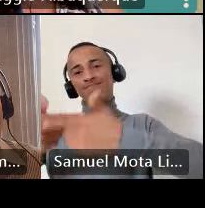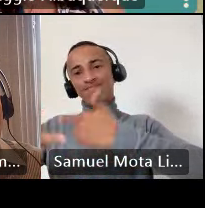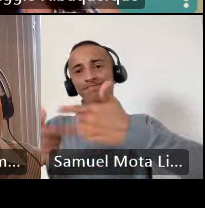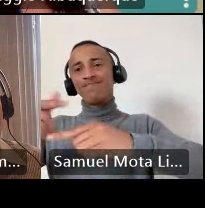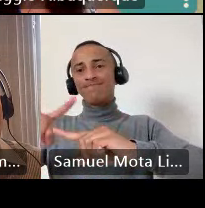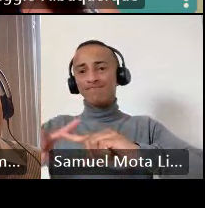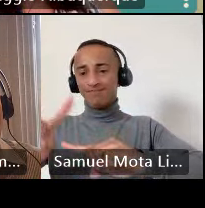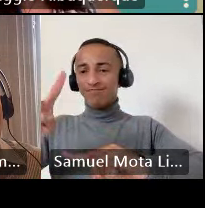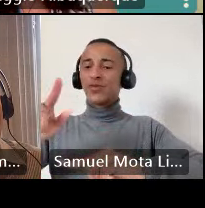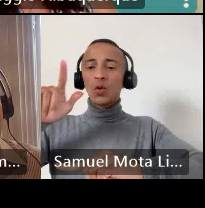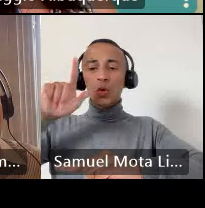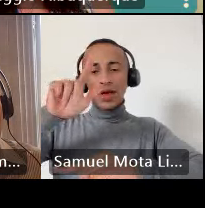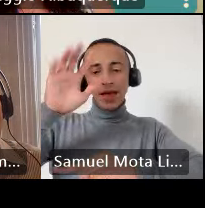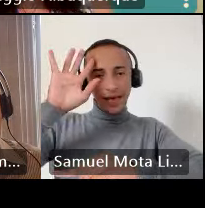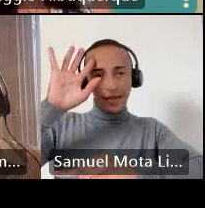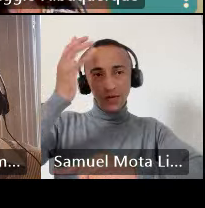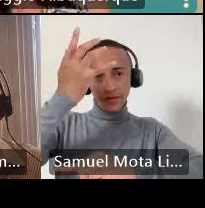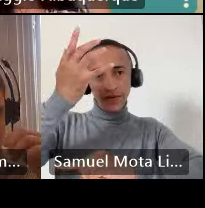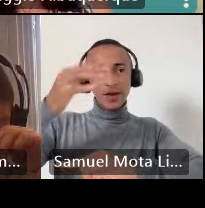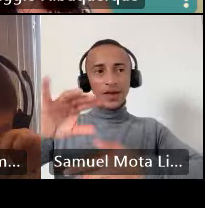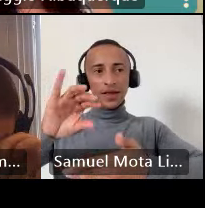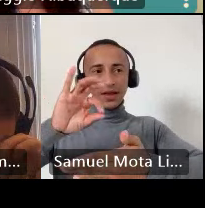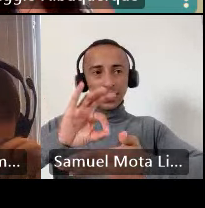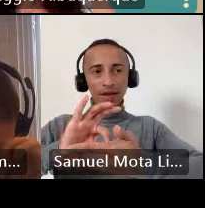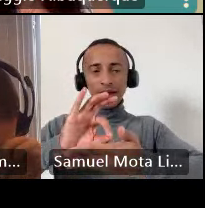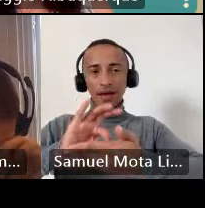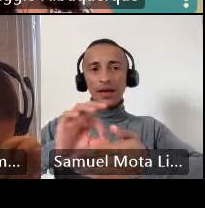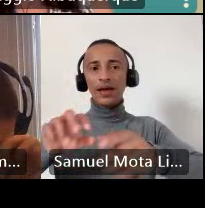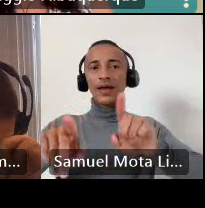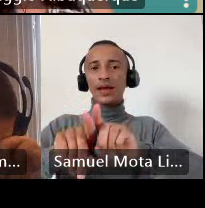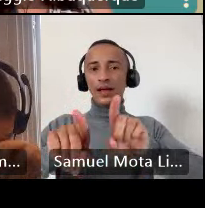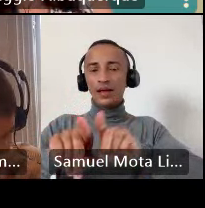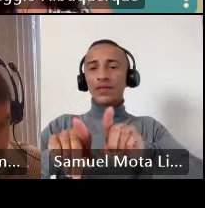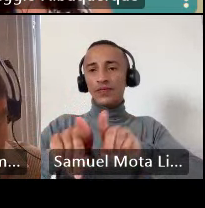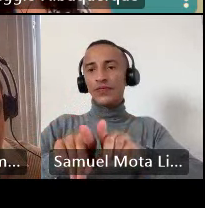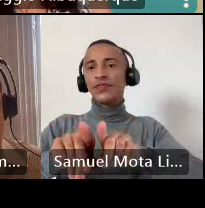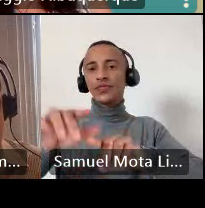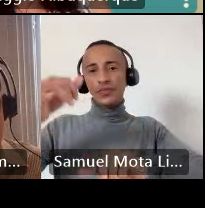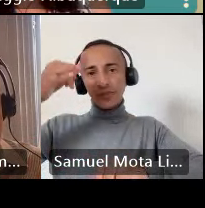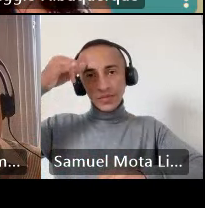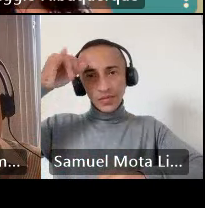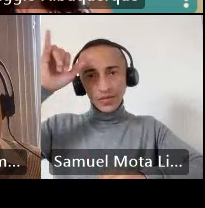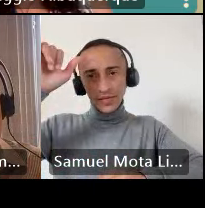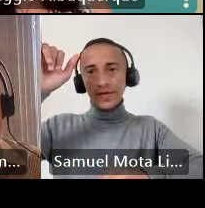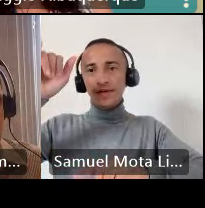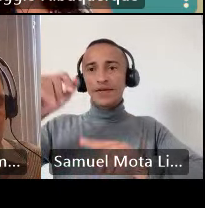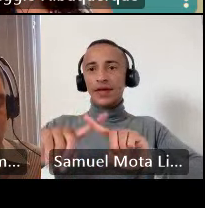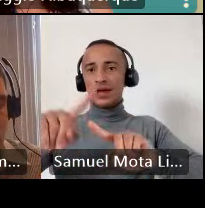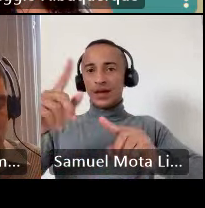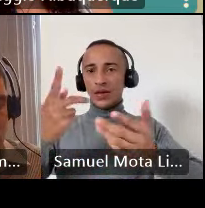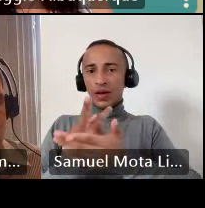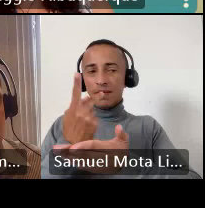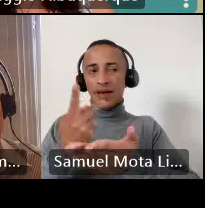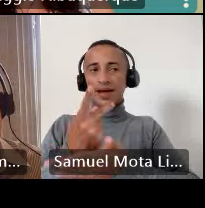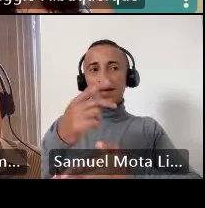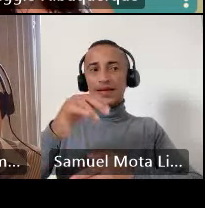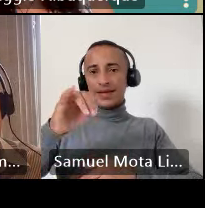justificadas né E que para para evitar o máximo esses erros mas na ocorrência deles também